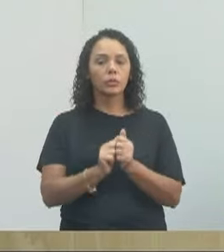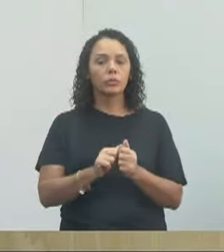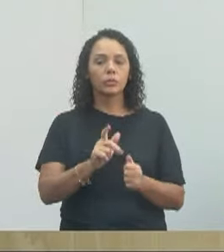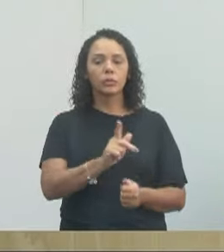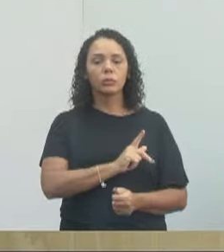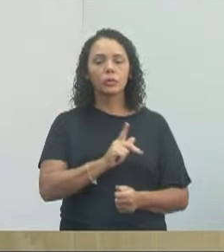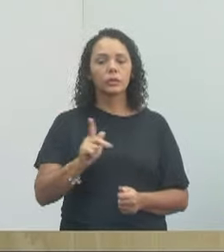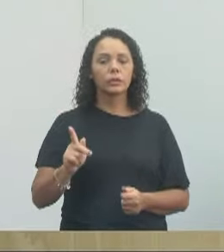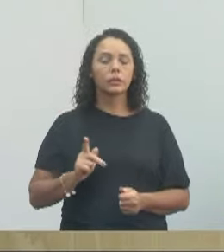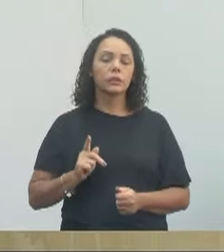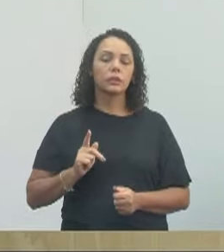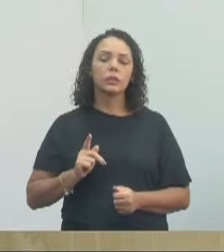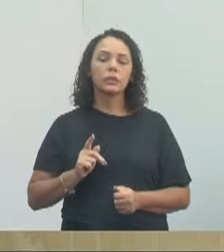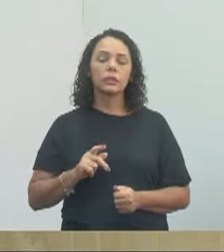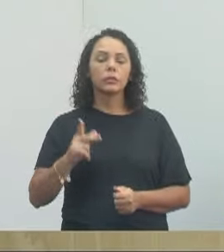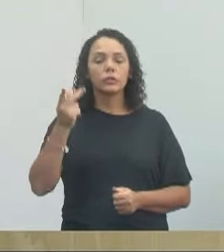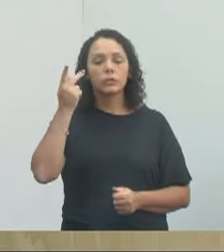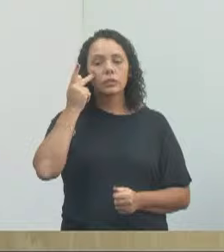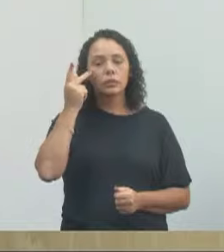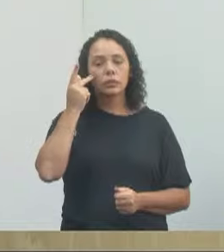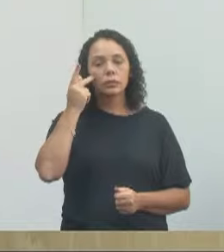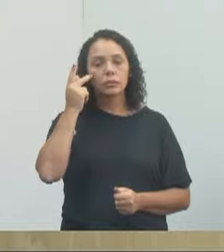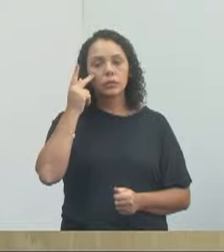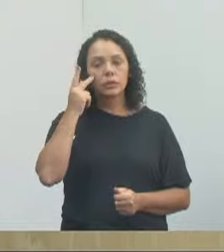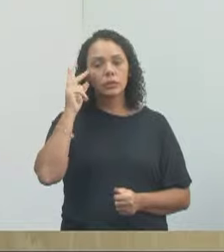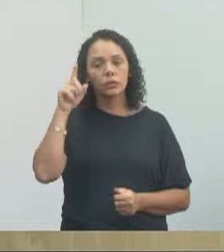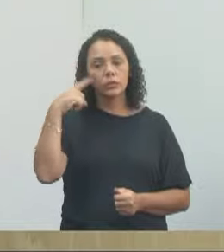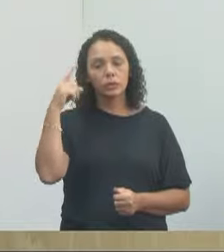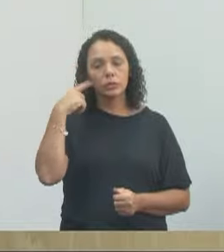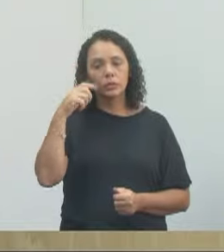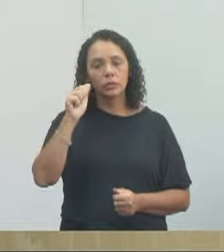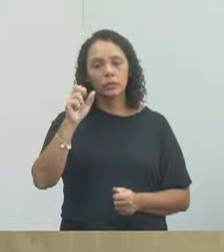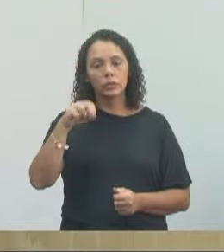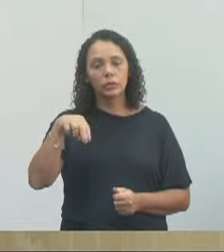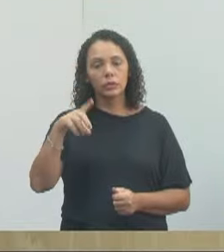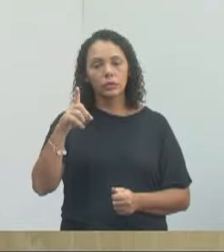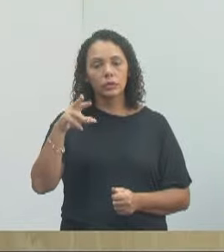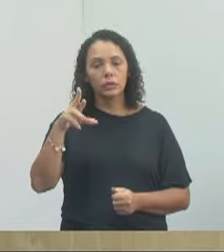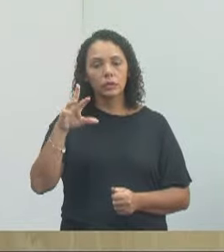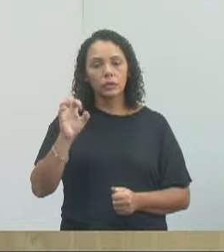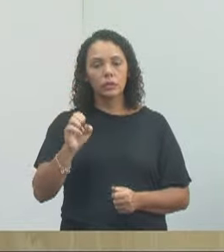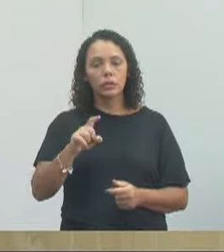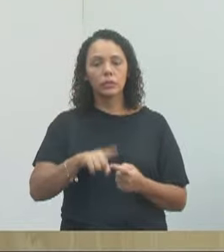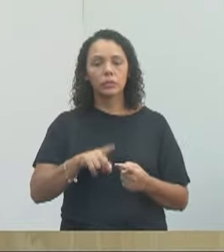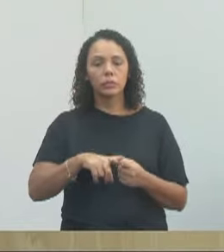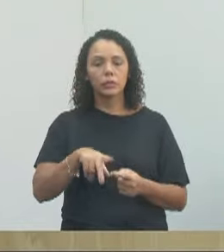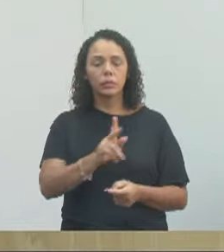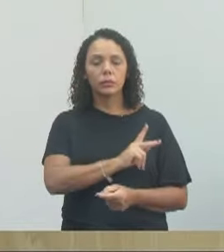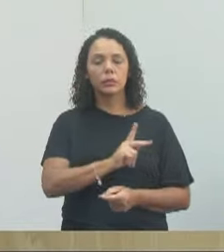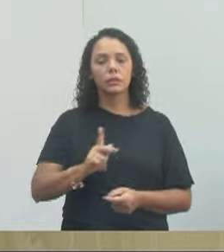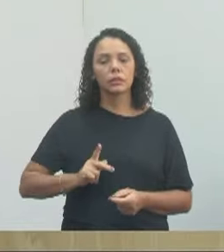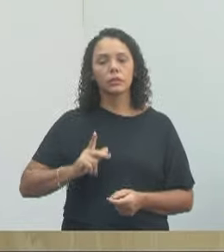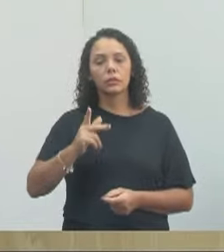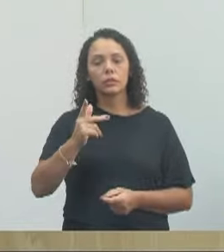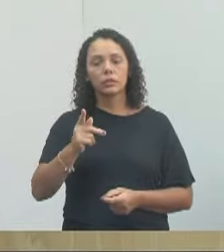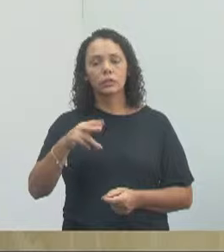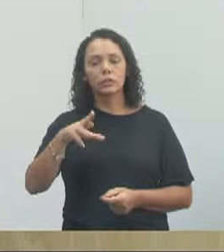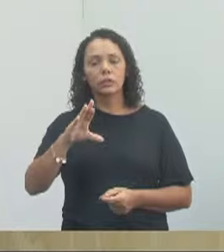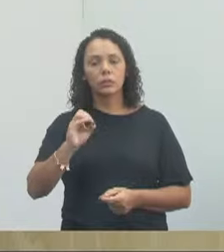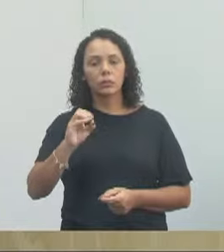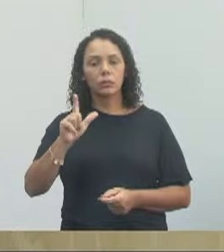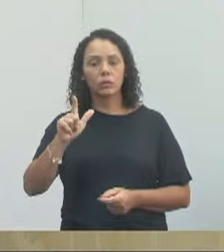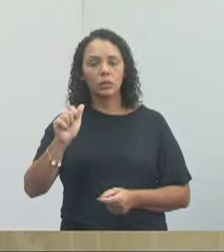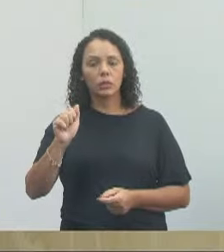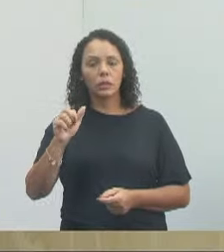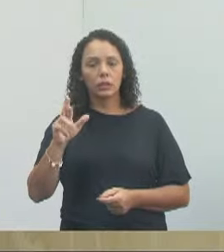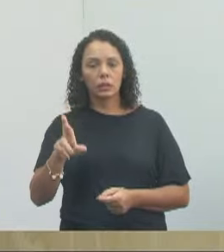Assembleia Legislativa de São Paulo Deputado André do Prado e com o presidente da fundação Prolar a senora prisila Freire para